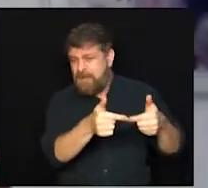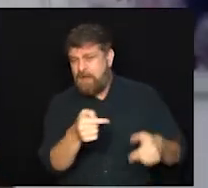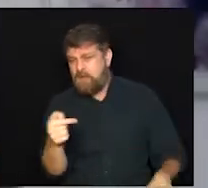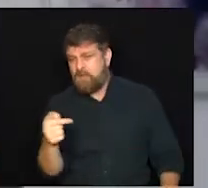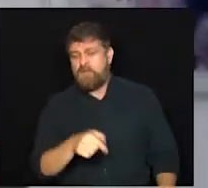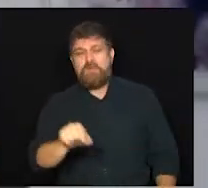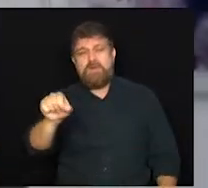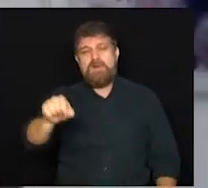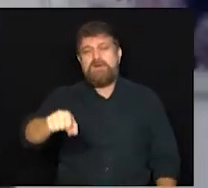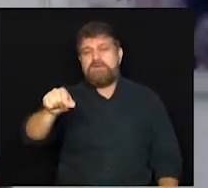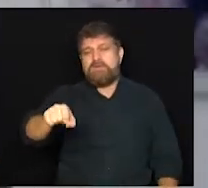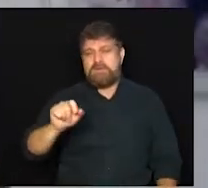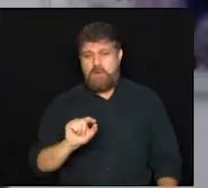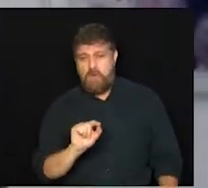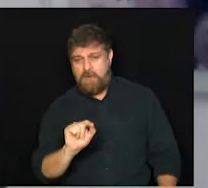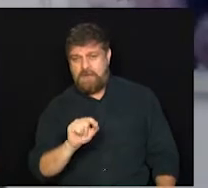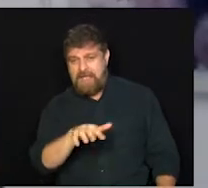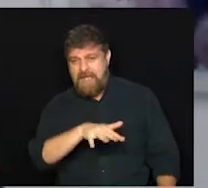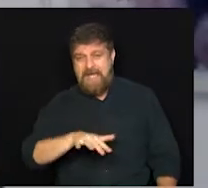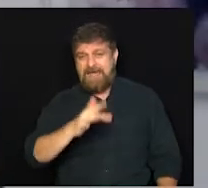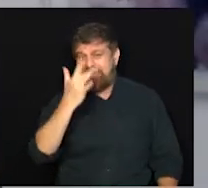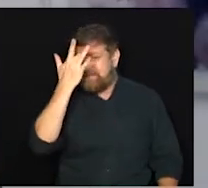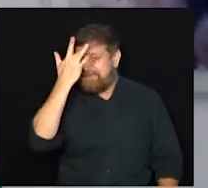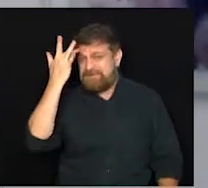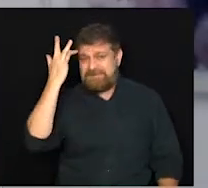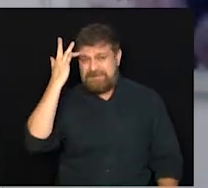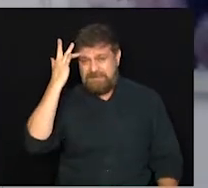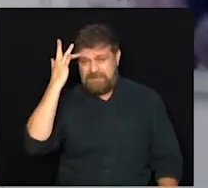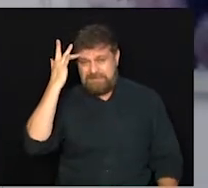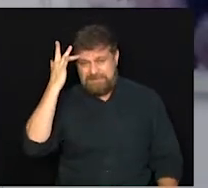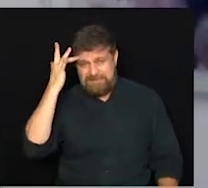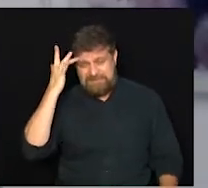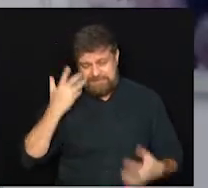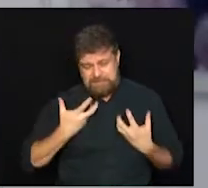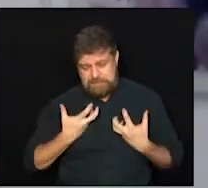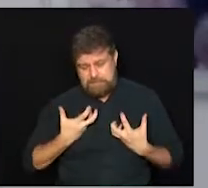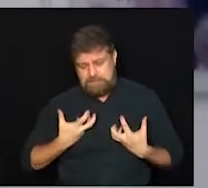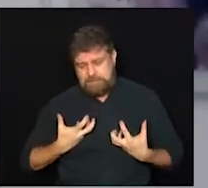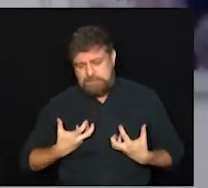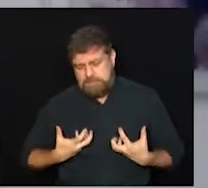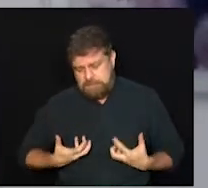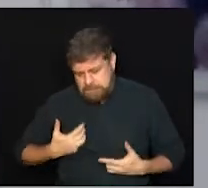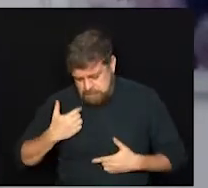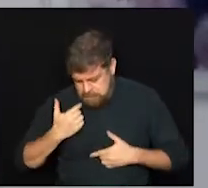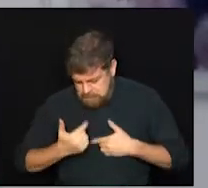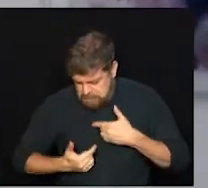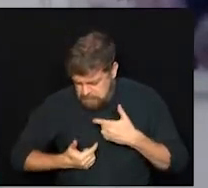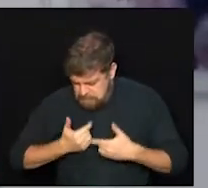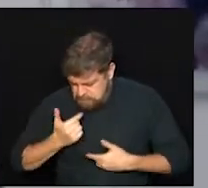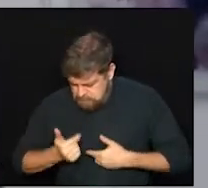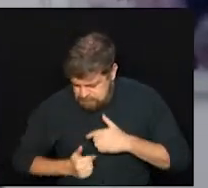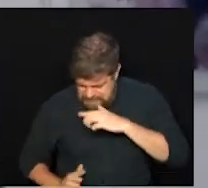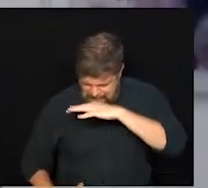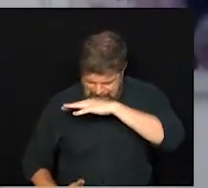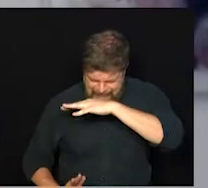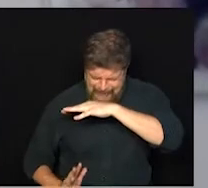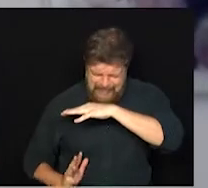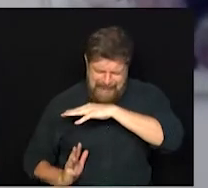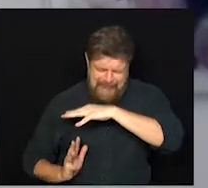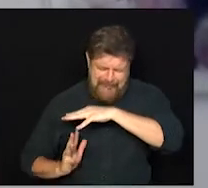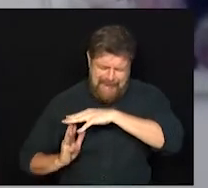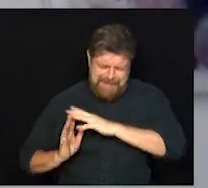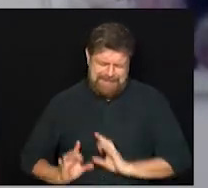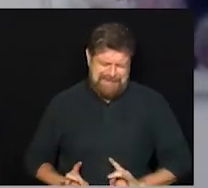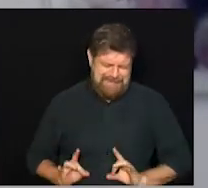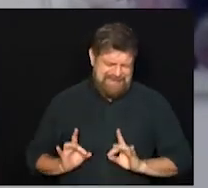sim em saúde mental, no estresse, no cansaço, no sofrimento de profissionais da